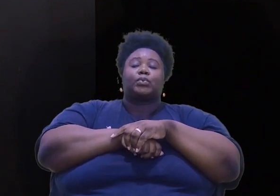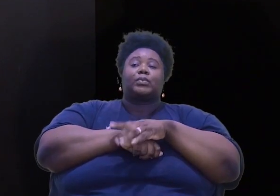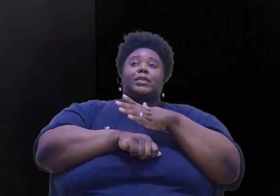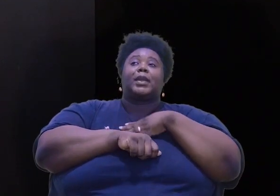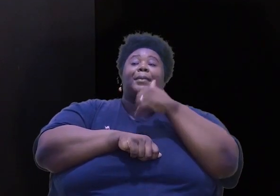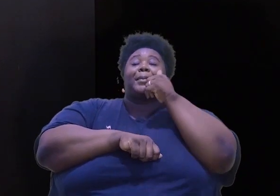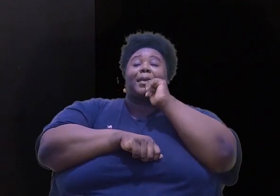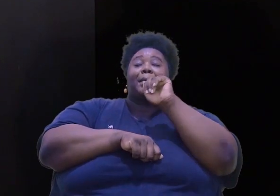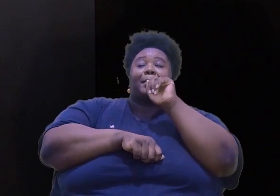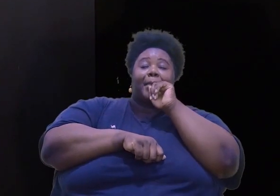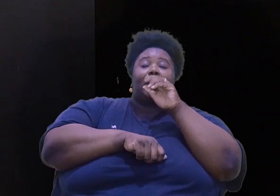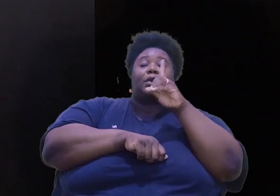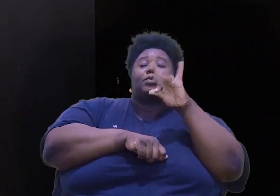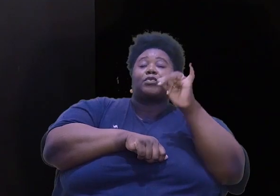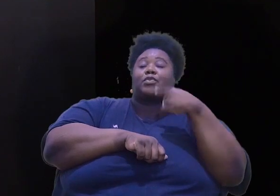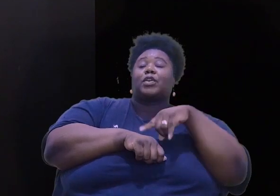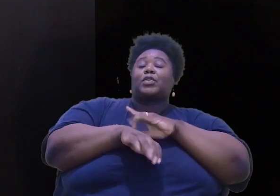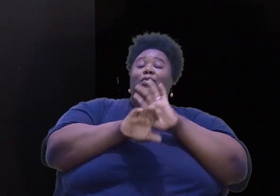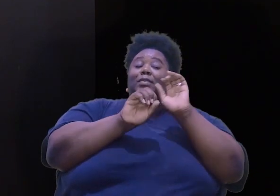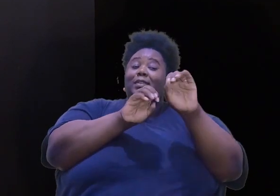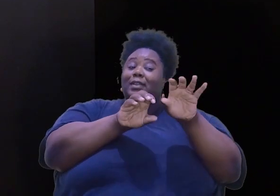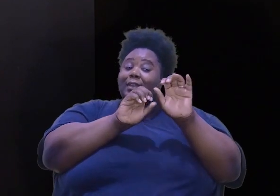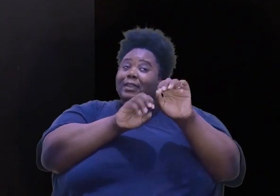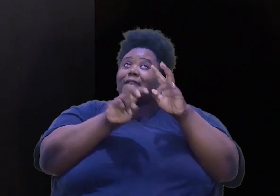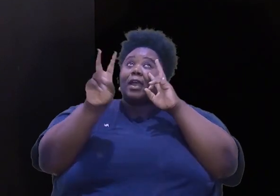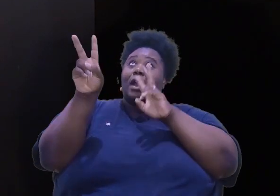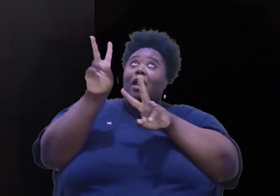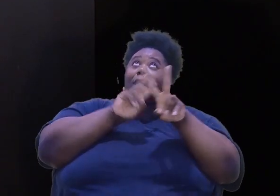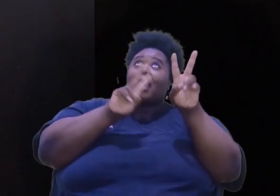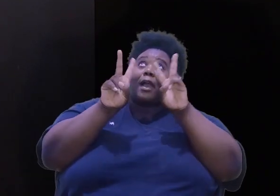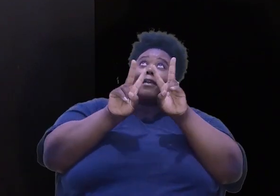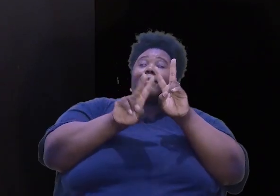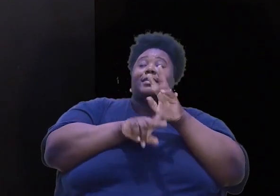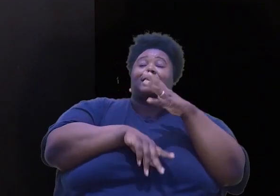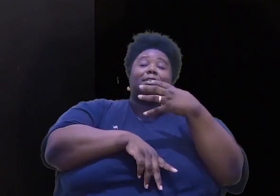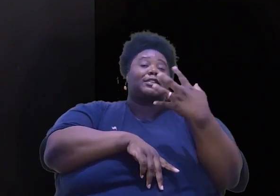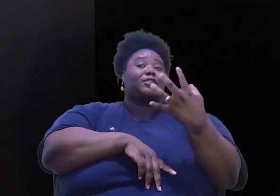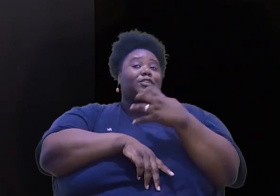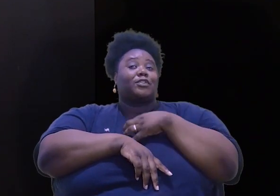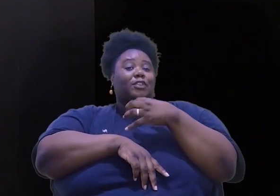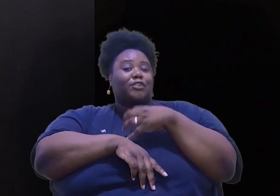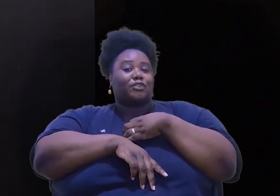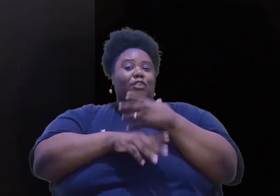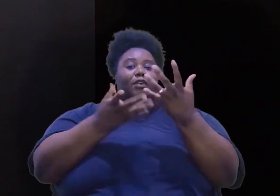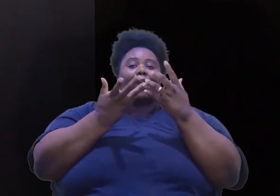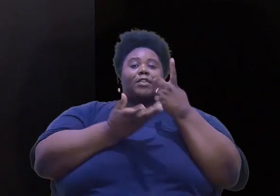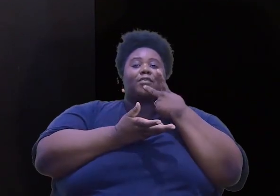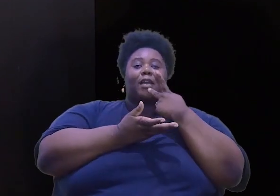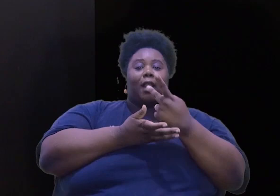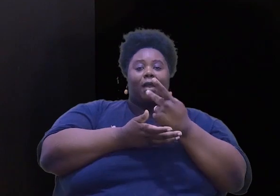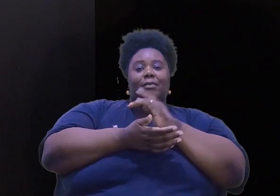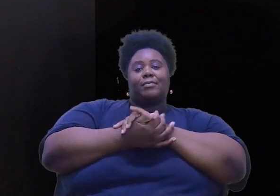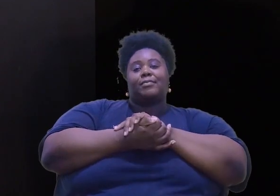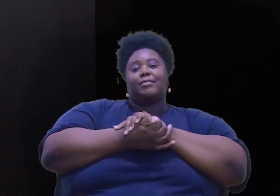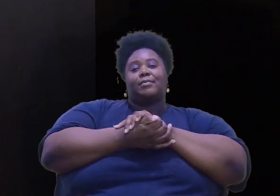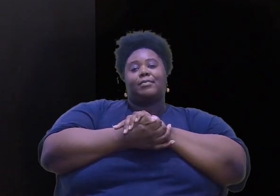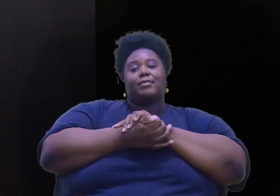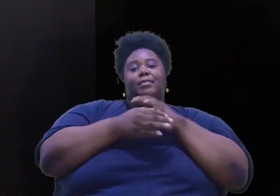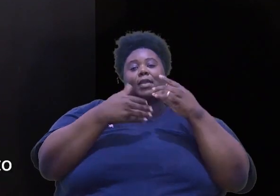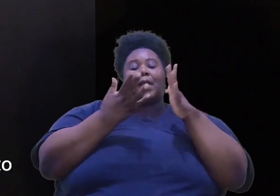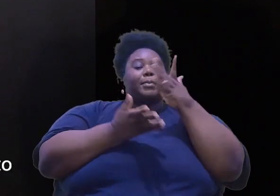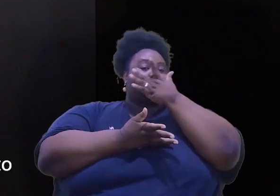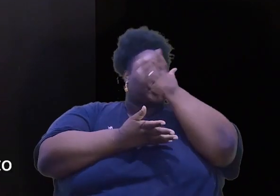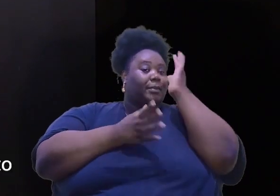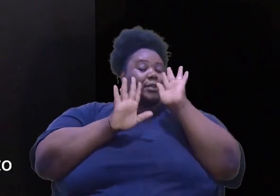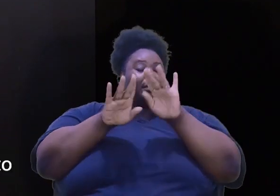minha mãe e tia nos ensinaram a olhar e a sentir. Então, acho que eu queria terminar abrindo para o